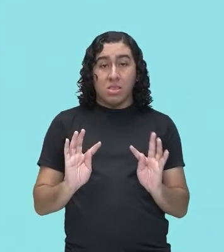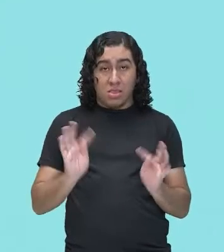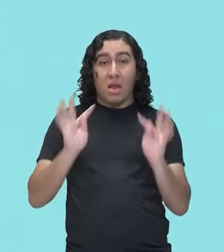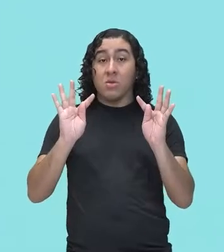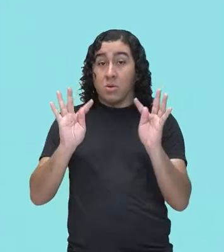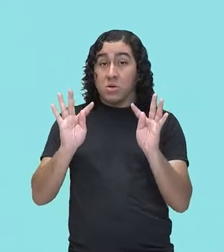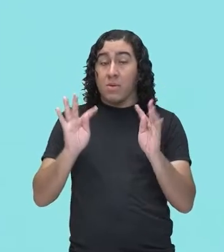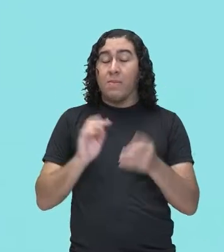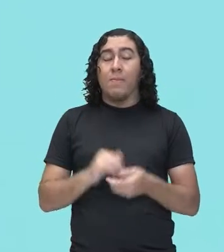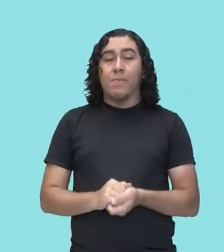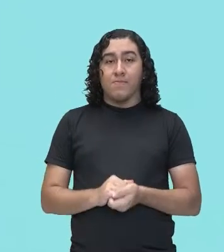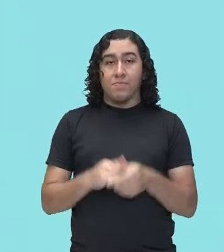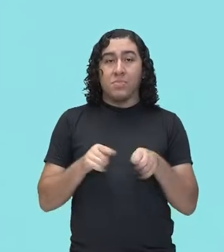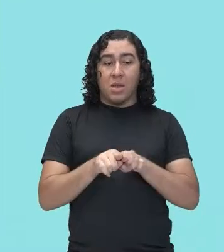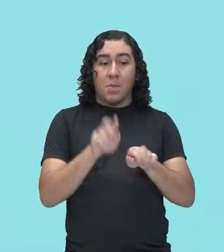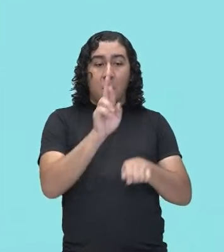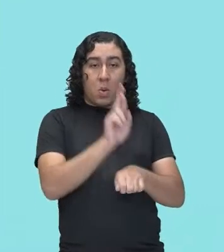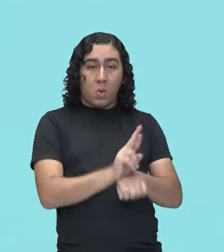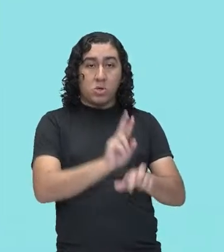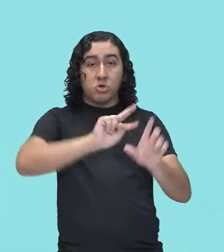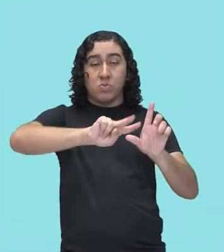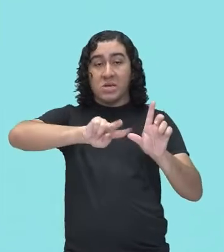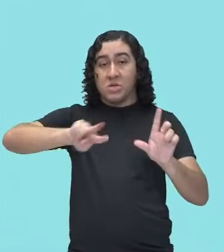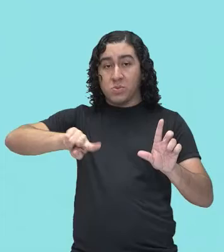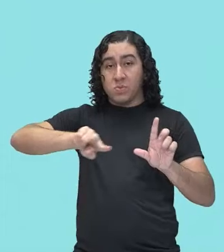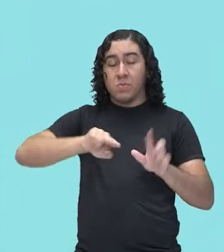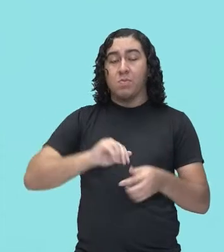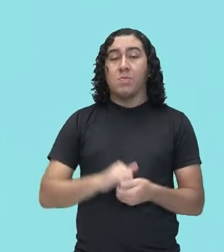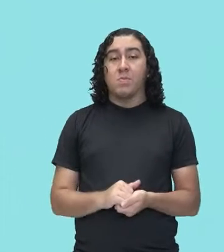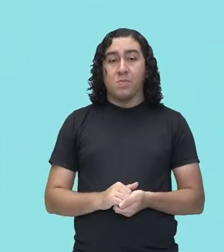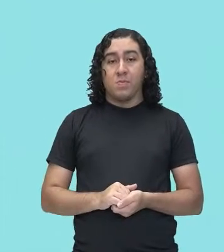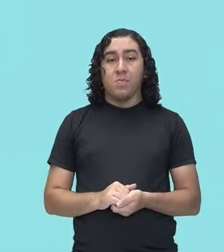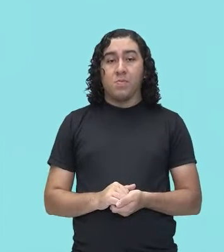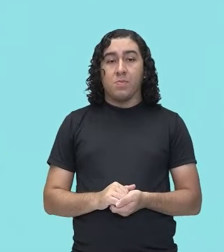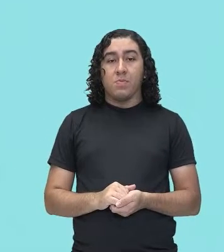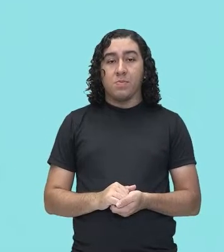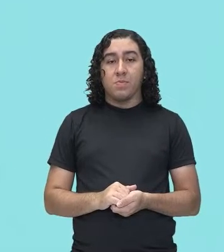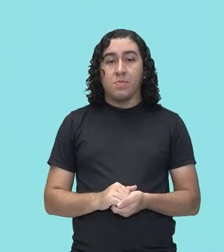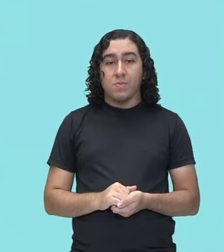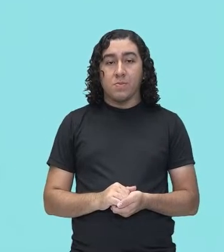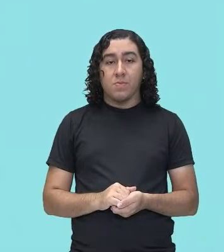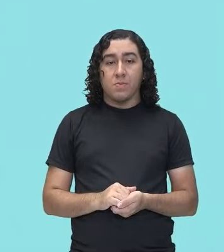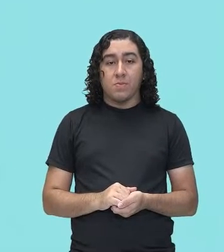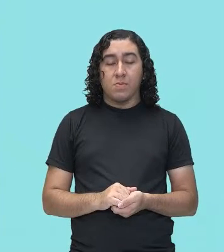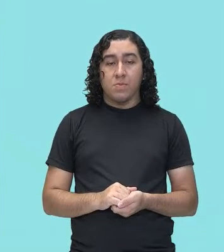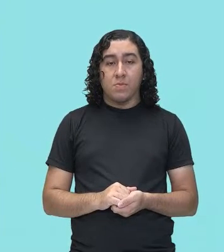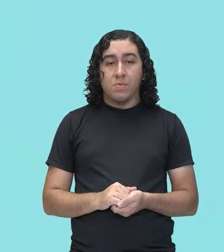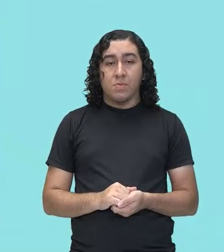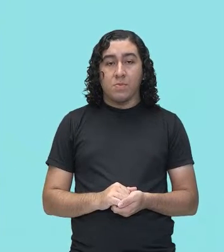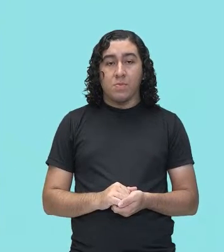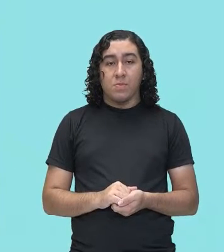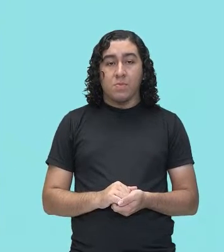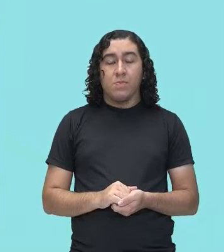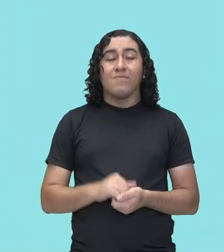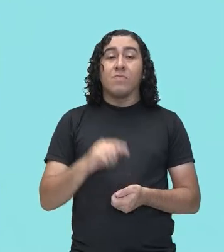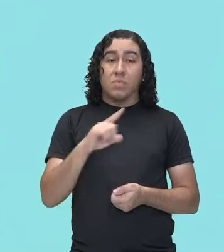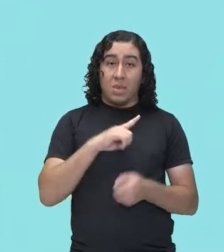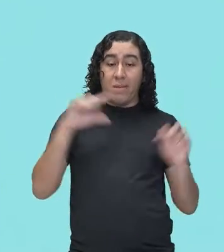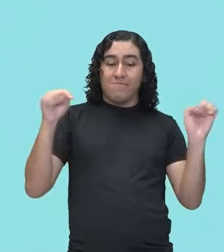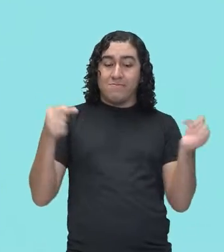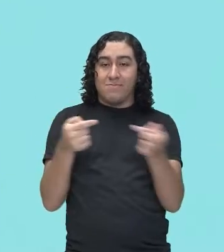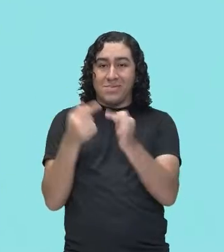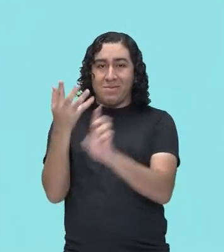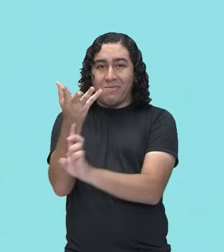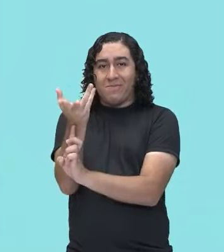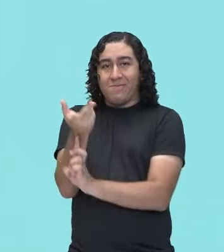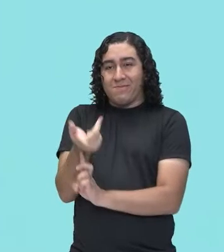tecnologia e os recursos midiáticos. Então, a tecnologia ela está a favor da arte. Então,